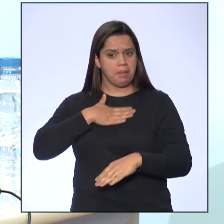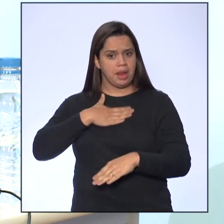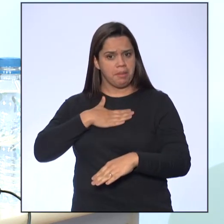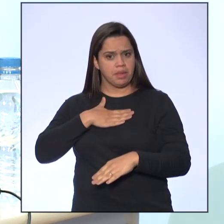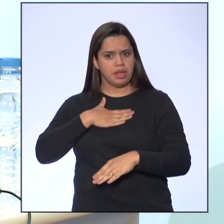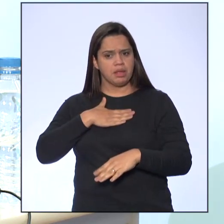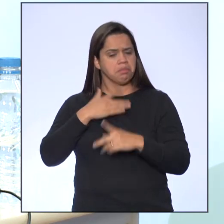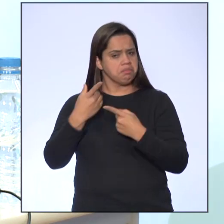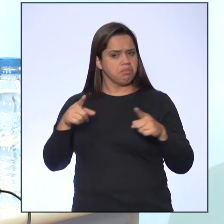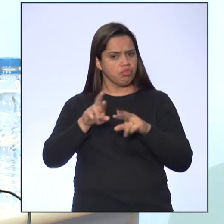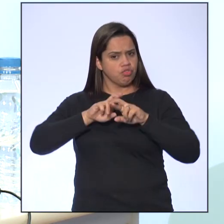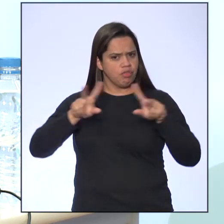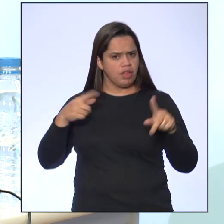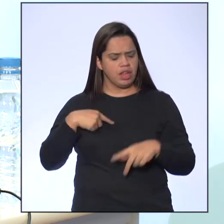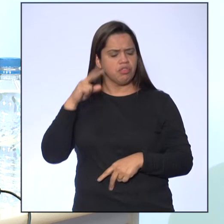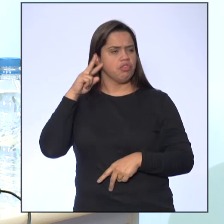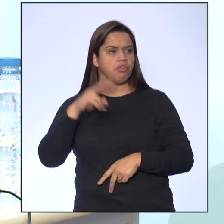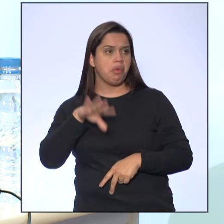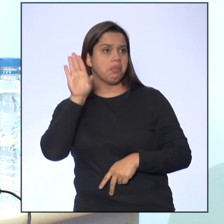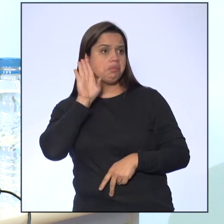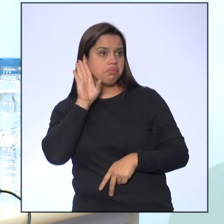nunca ouvi. Eu fico bem